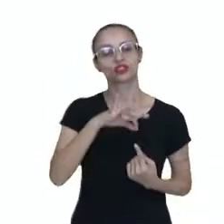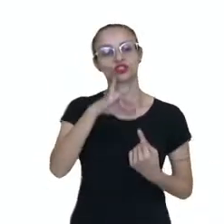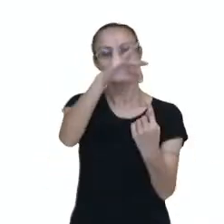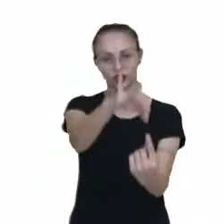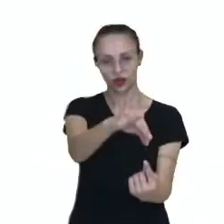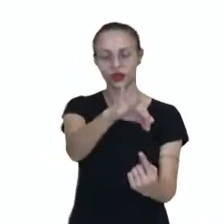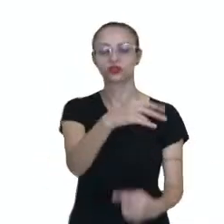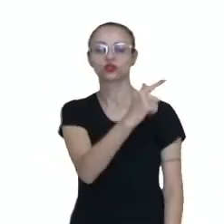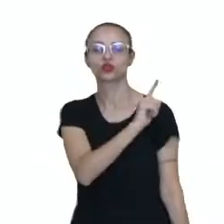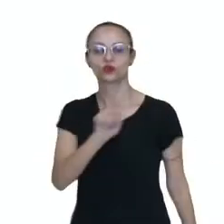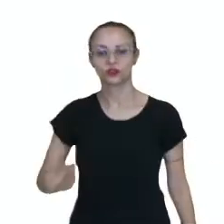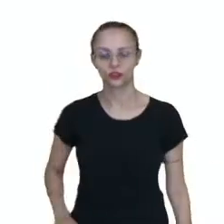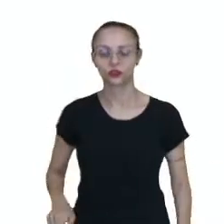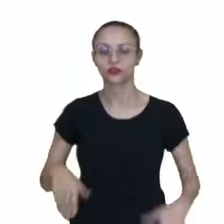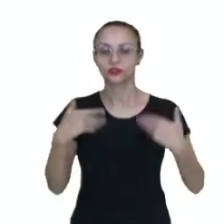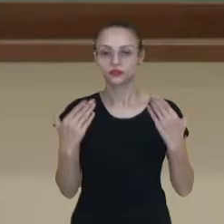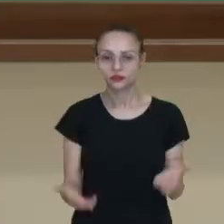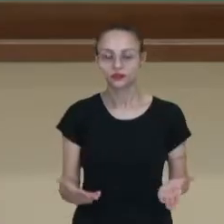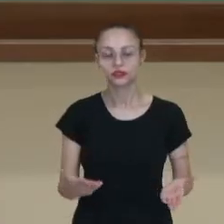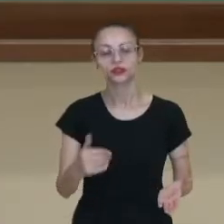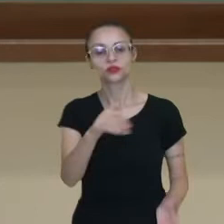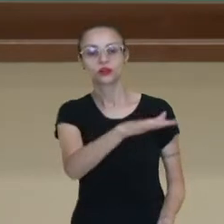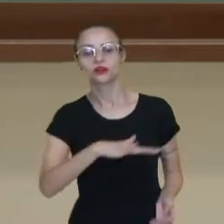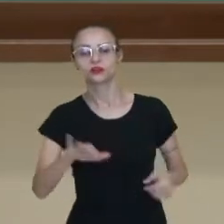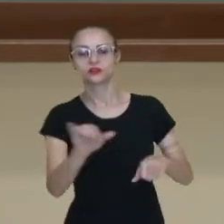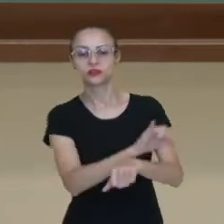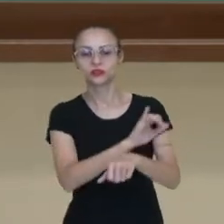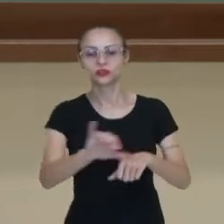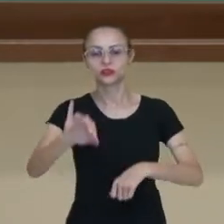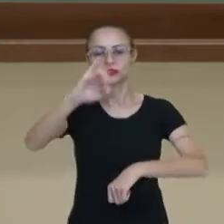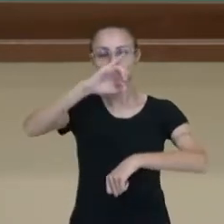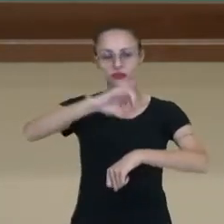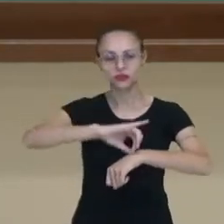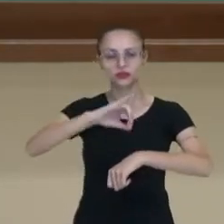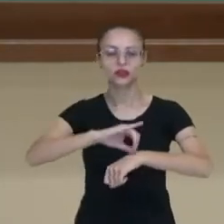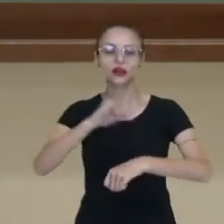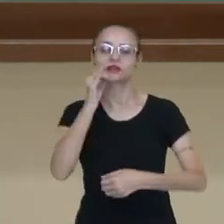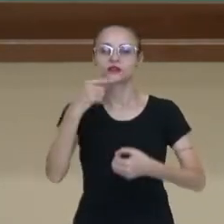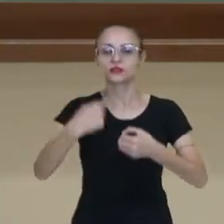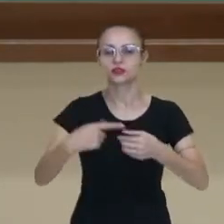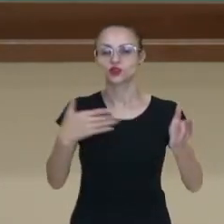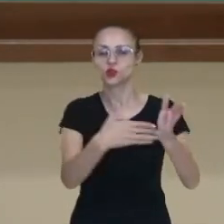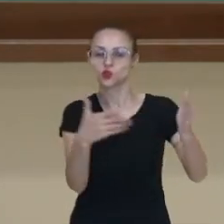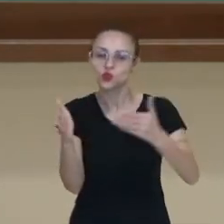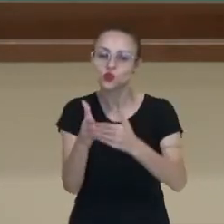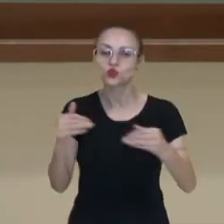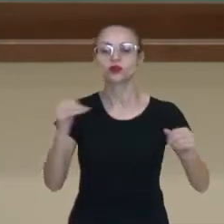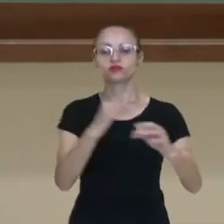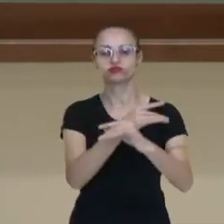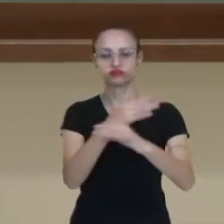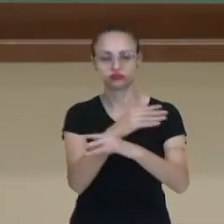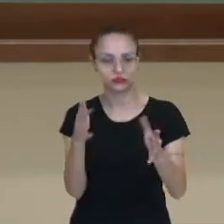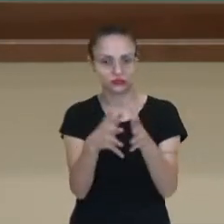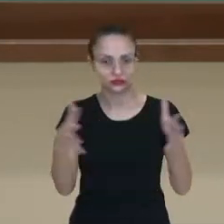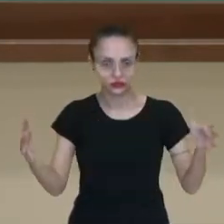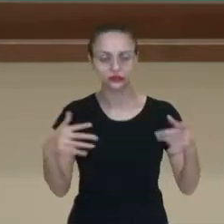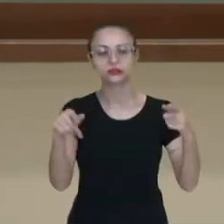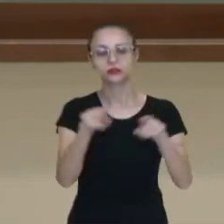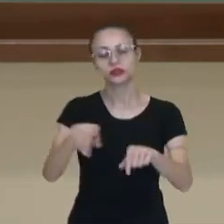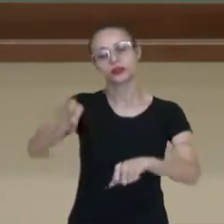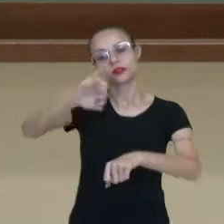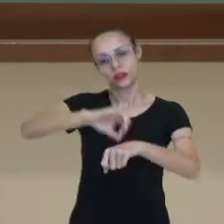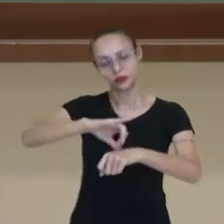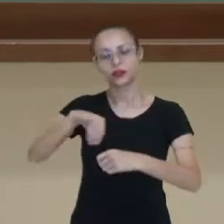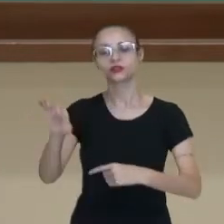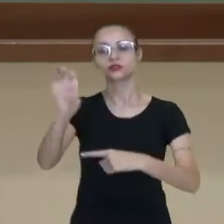pelo governador. Então, em zonas estratégicas, como cidades de fronteira ou cidades grandes, mais de 200 mil habitantes, e nas capitais do